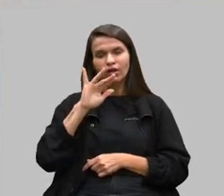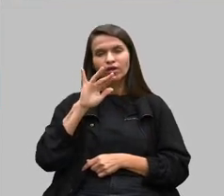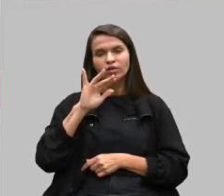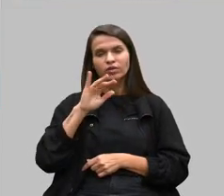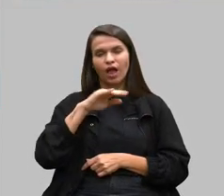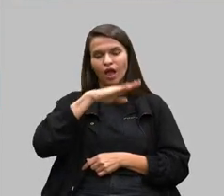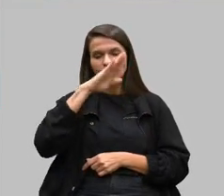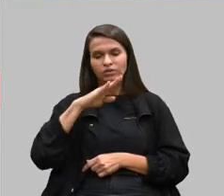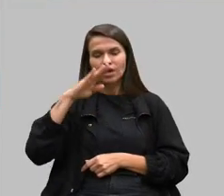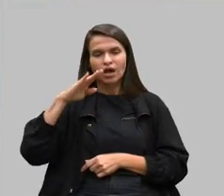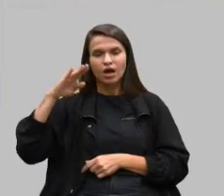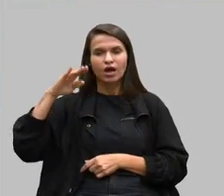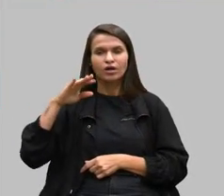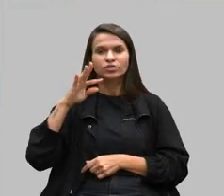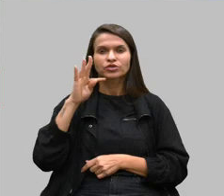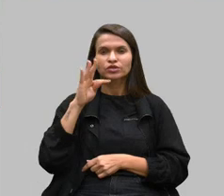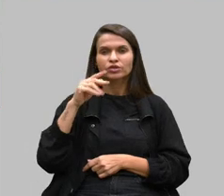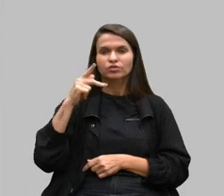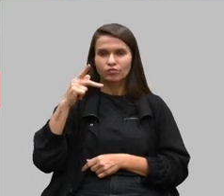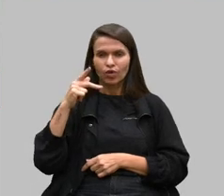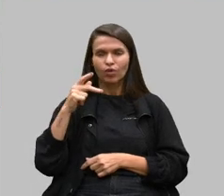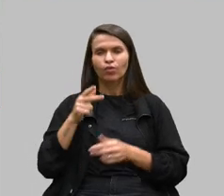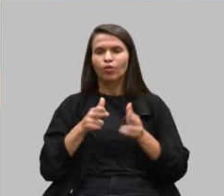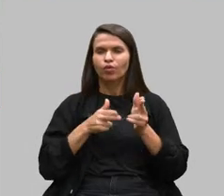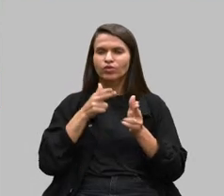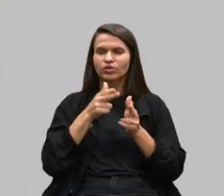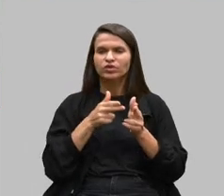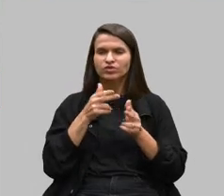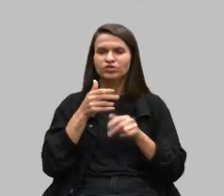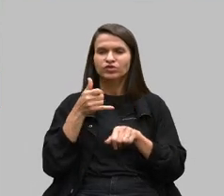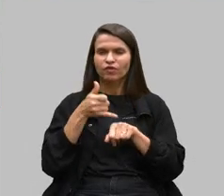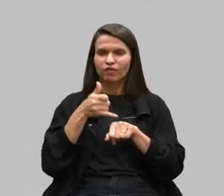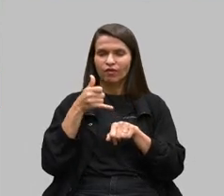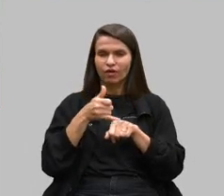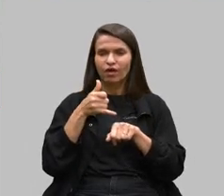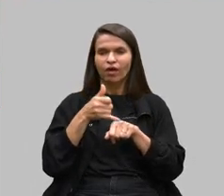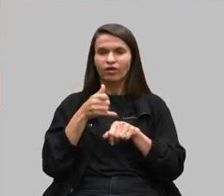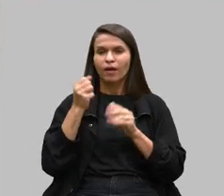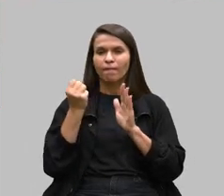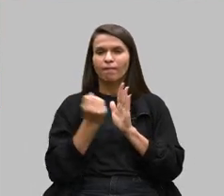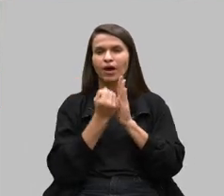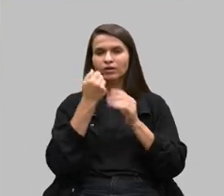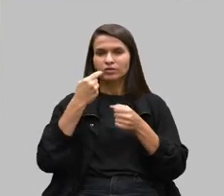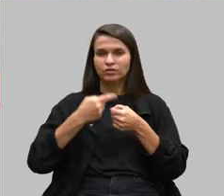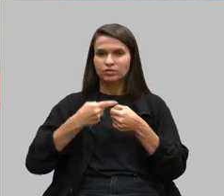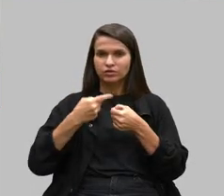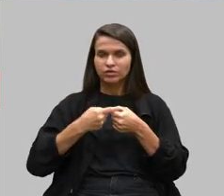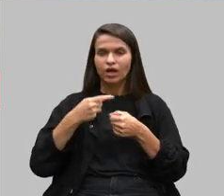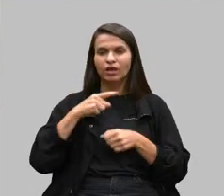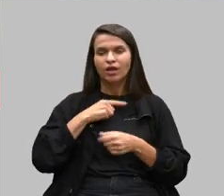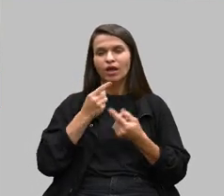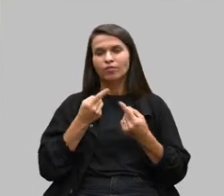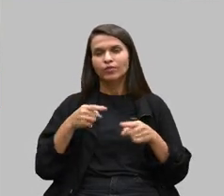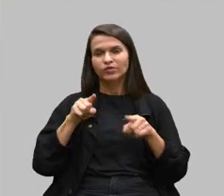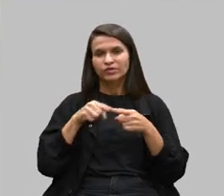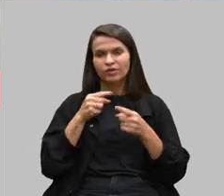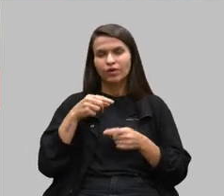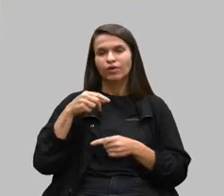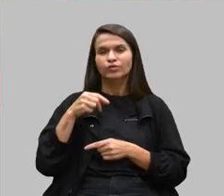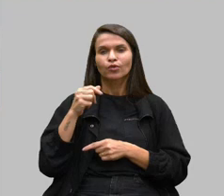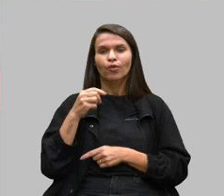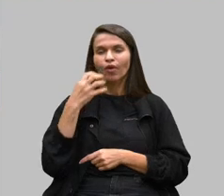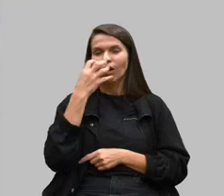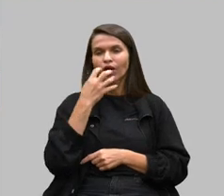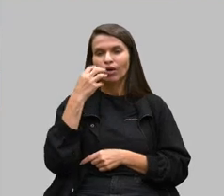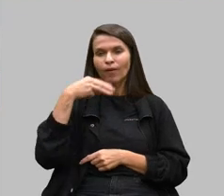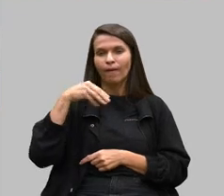Pontas uma um trenzinho de Ferro símbolo da nossa cidade tem a música do Milton Nascimento que é de lá então nosso